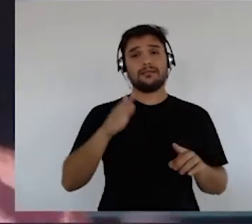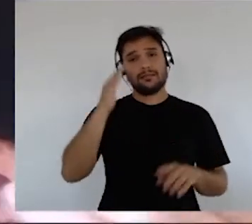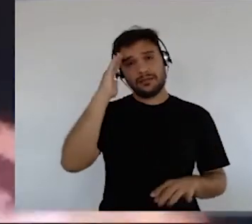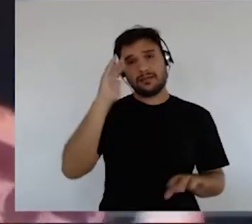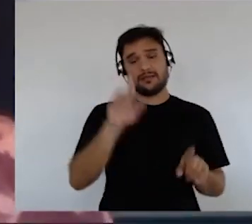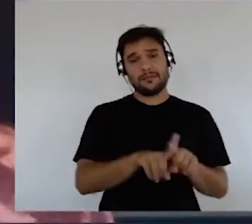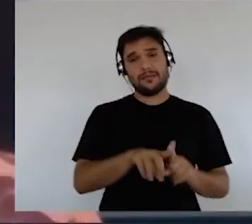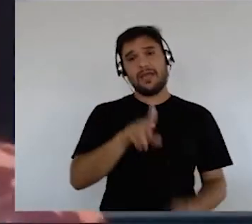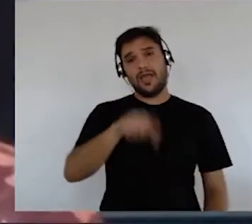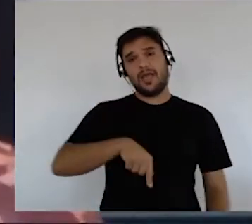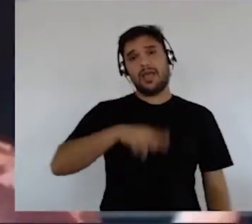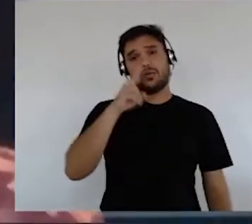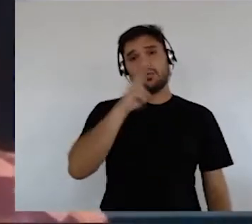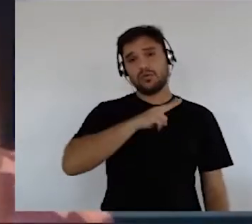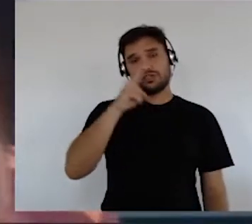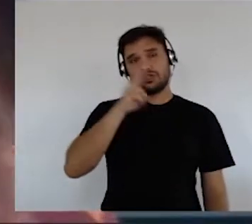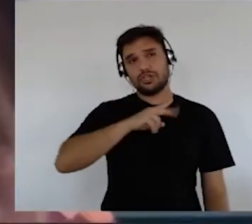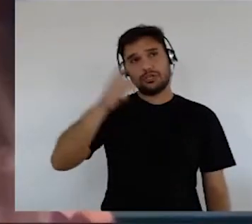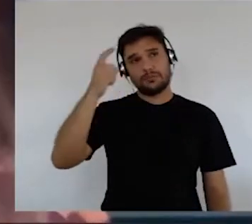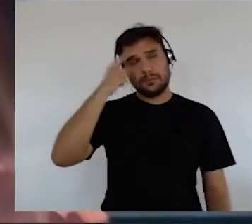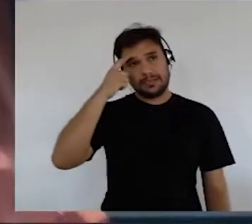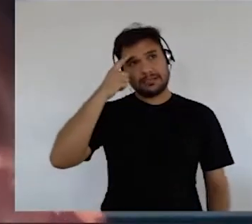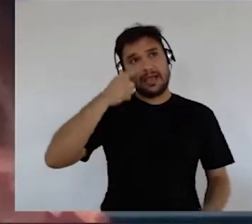que é urgente pensar